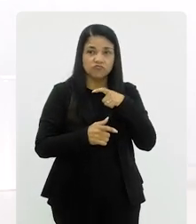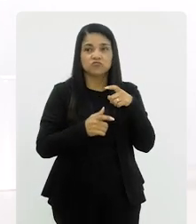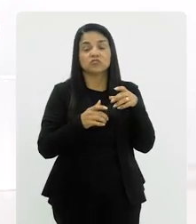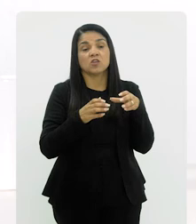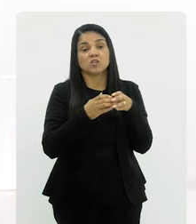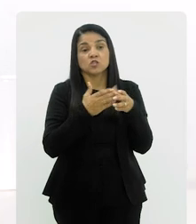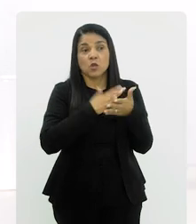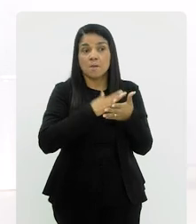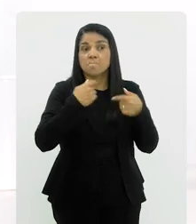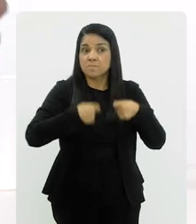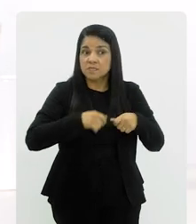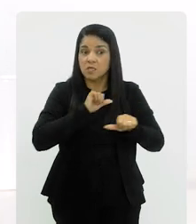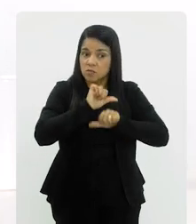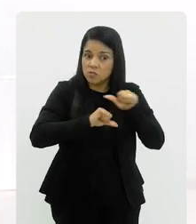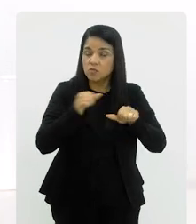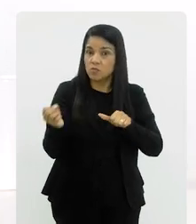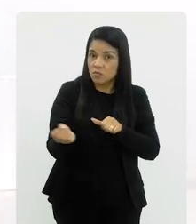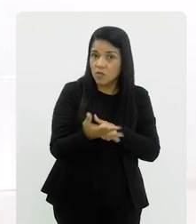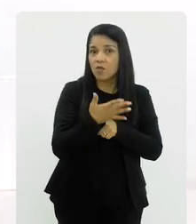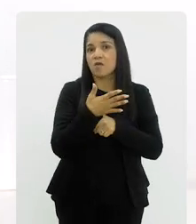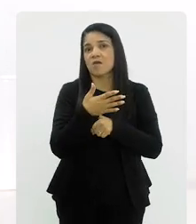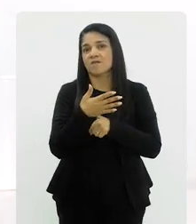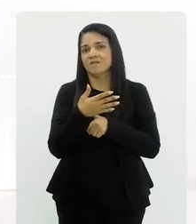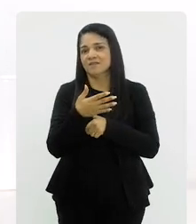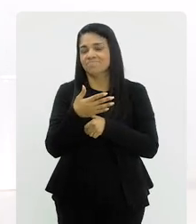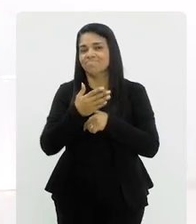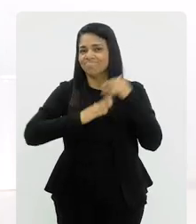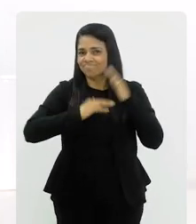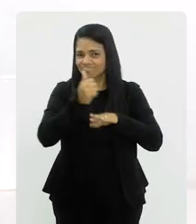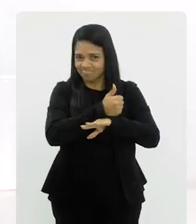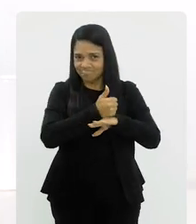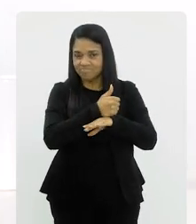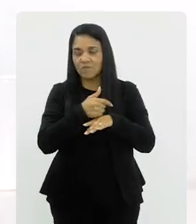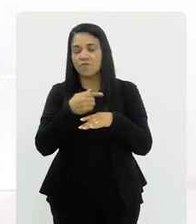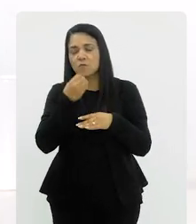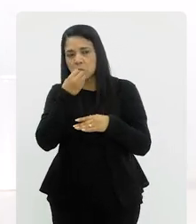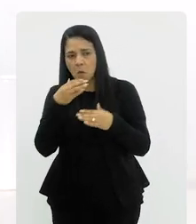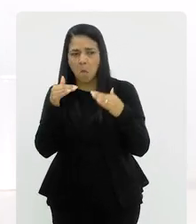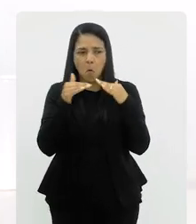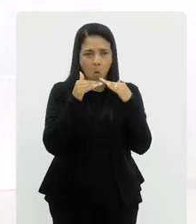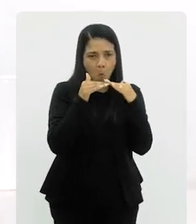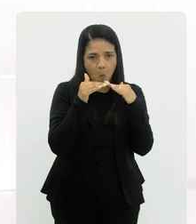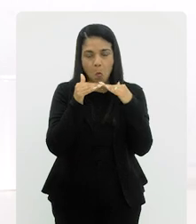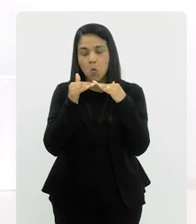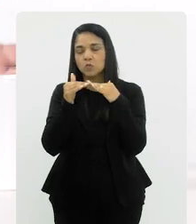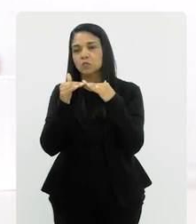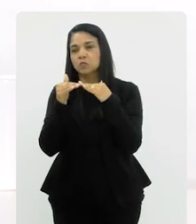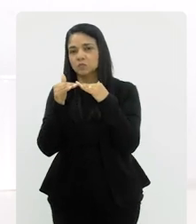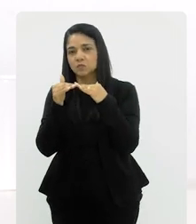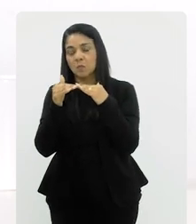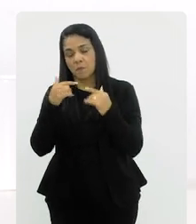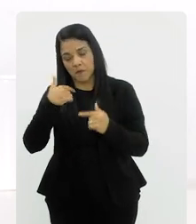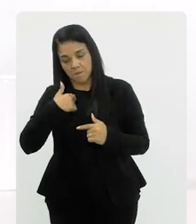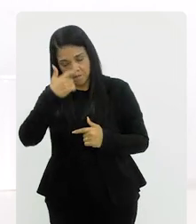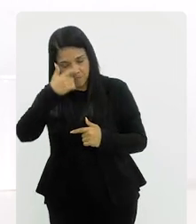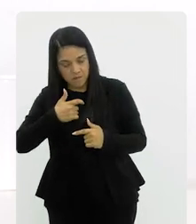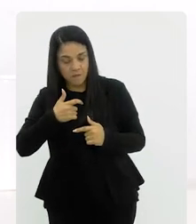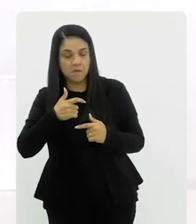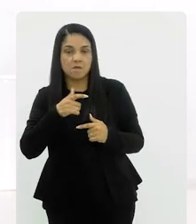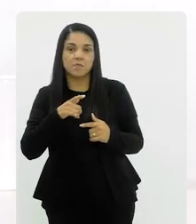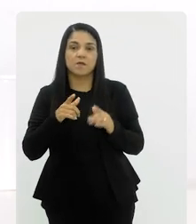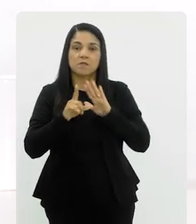o que a gente está falando, a escola precisa se oxigenar, né? E foi uma decisão de comum acordo, acho que foi bom para Dom Bosco, foi bom para o